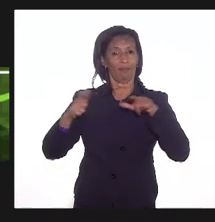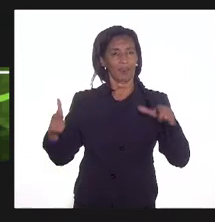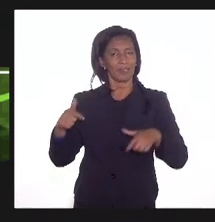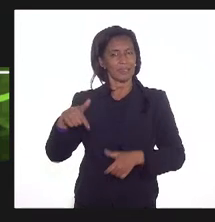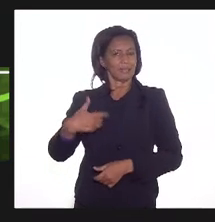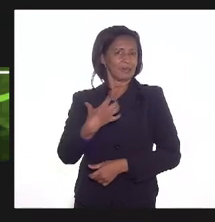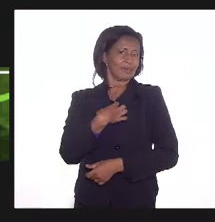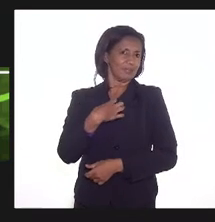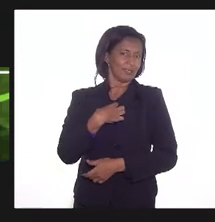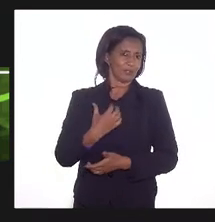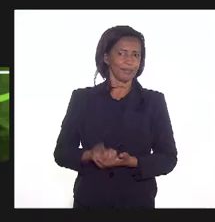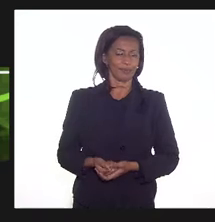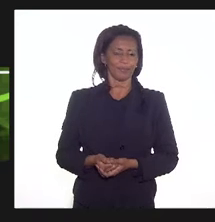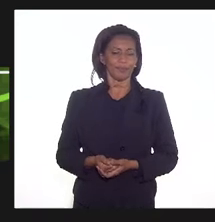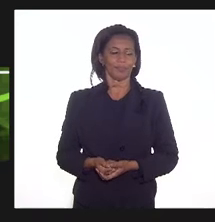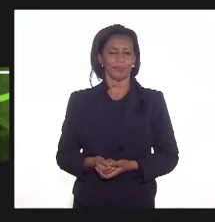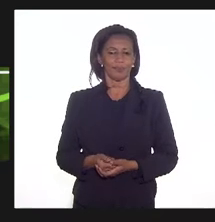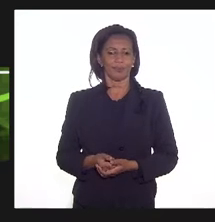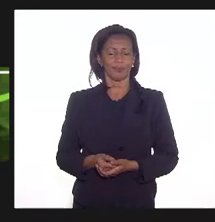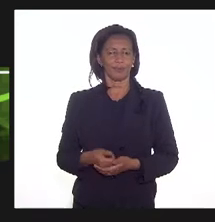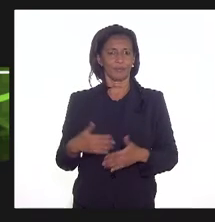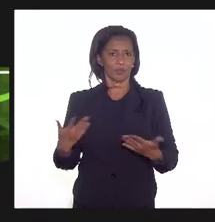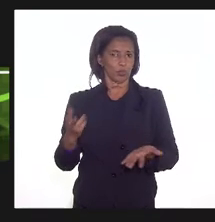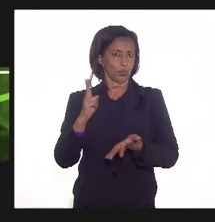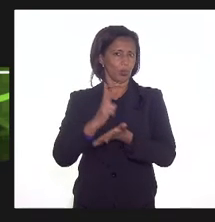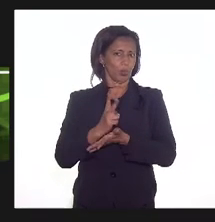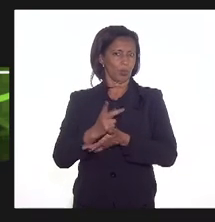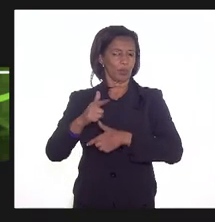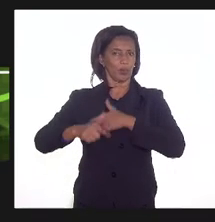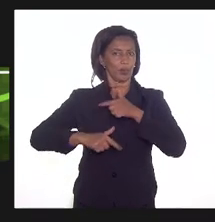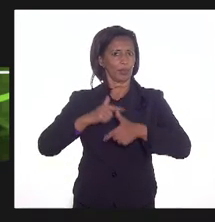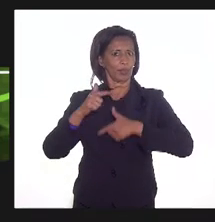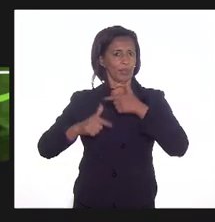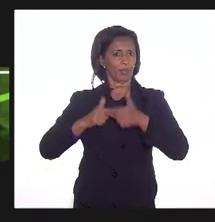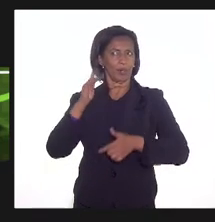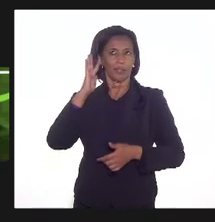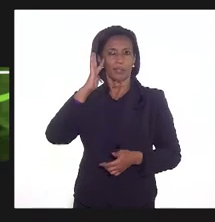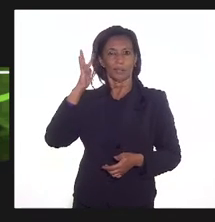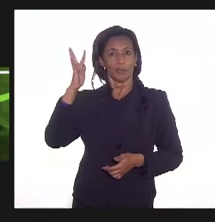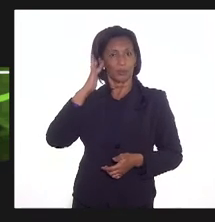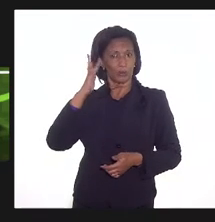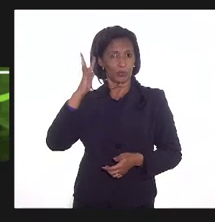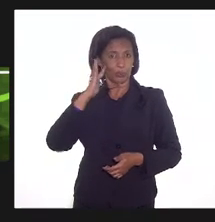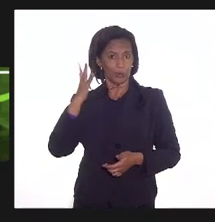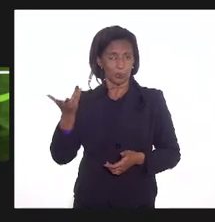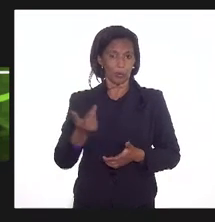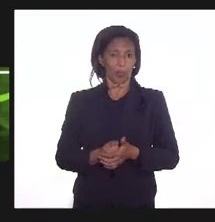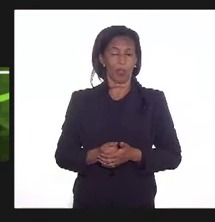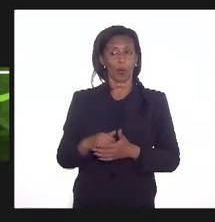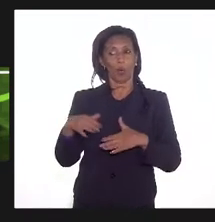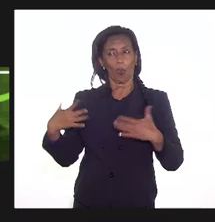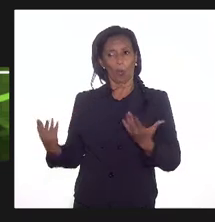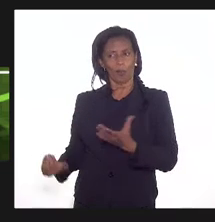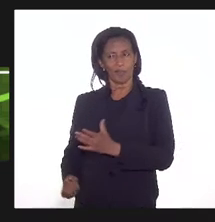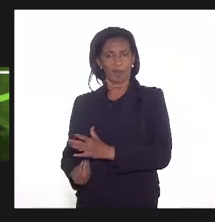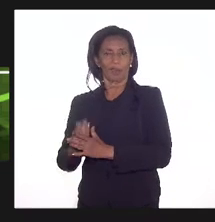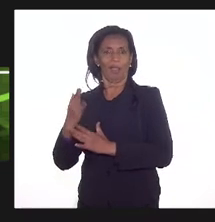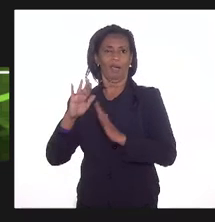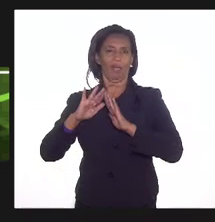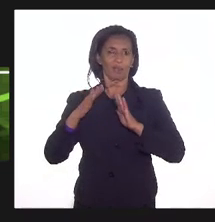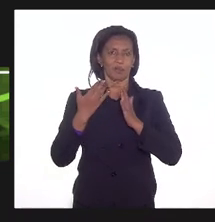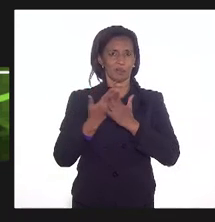nesse sentido tá a gente ainda trabalha em cima do sonho da Maria Oleneva né quando fundou essa escola que é